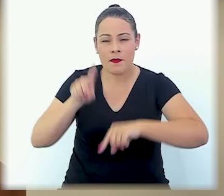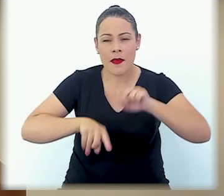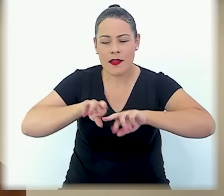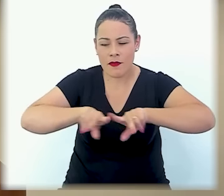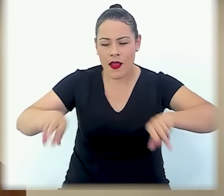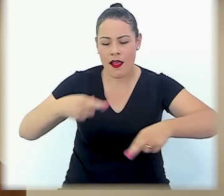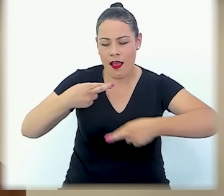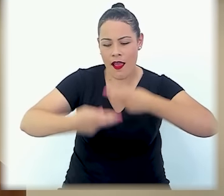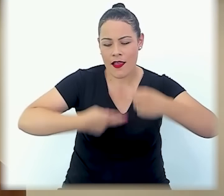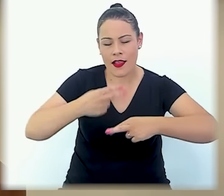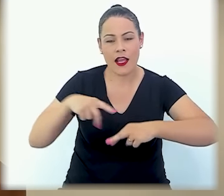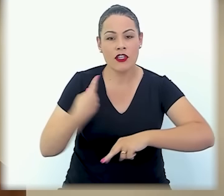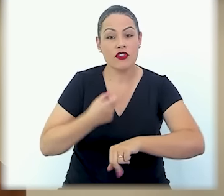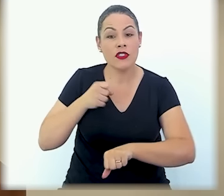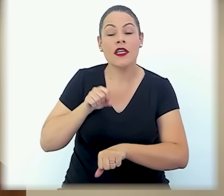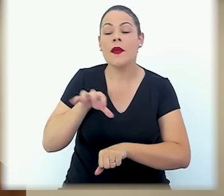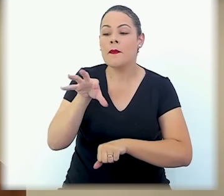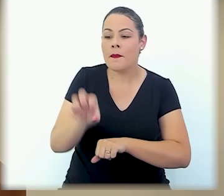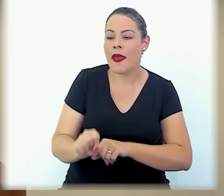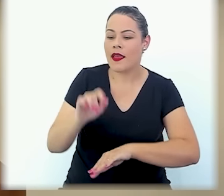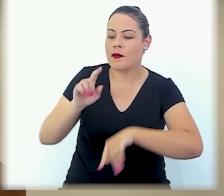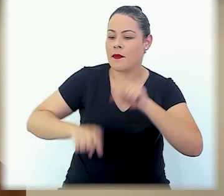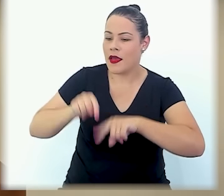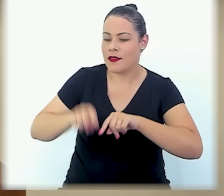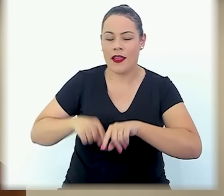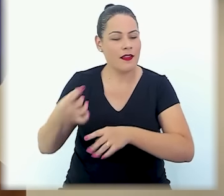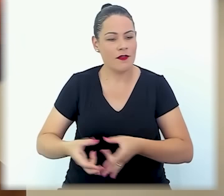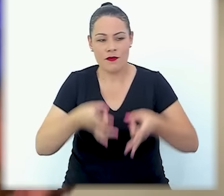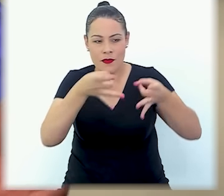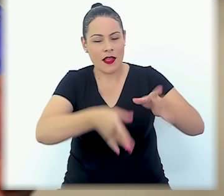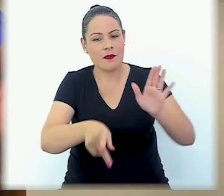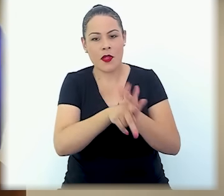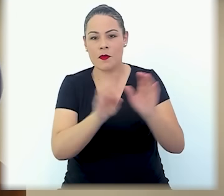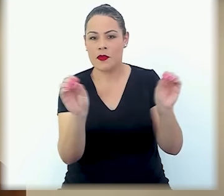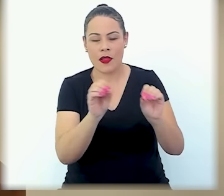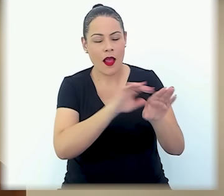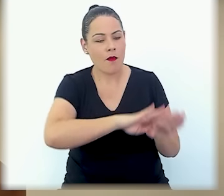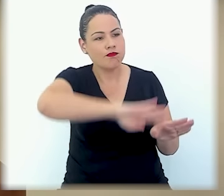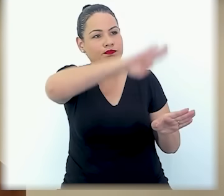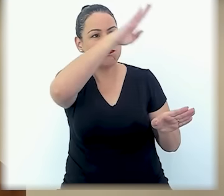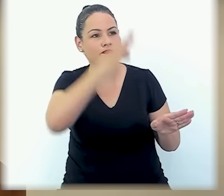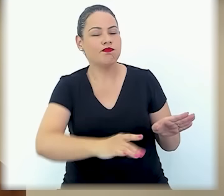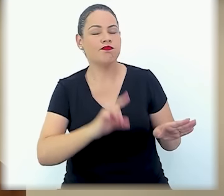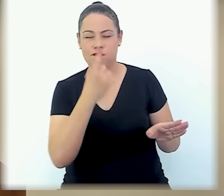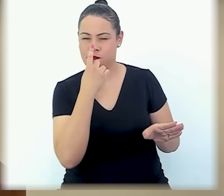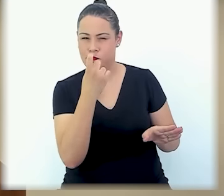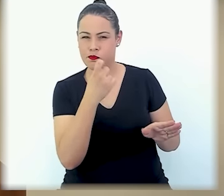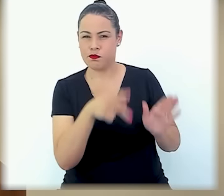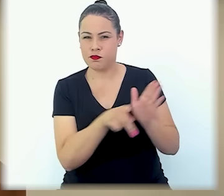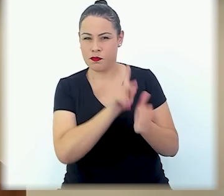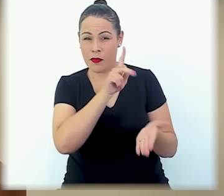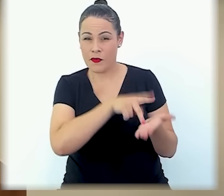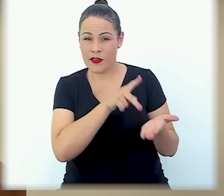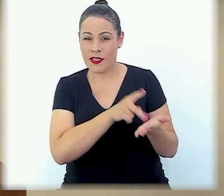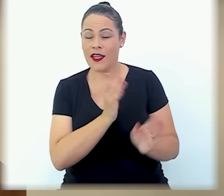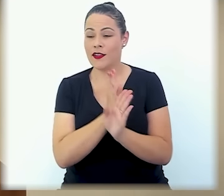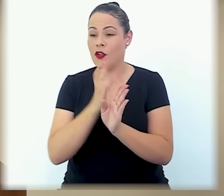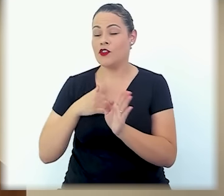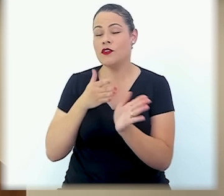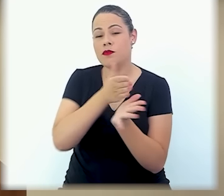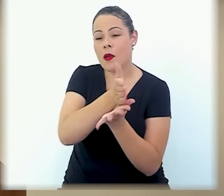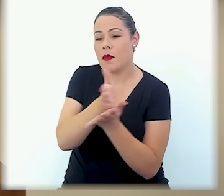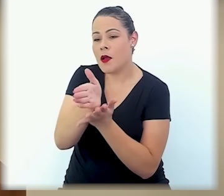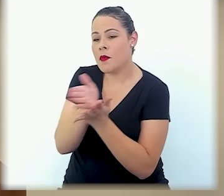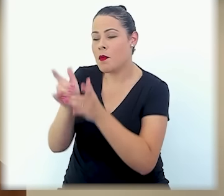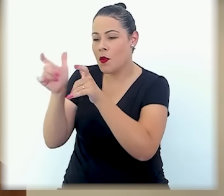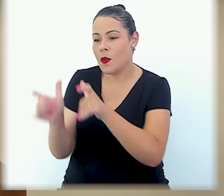que deixamos, né, de materiais recicláveis não ir para o aterro sanitário, damos um destino correto, né, nessa circularidade, mas assim,